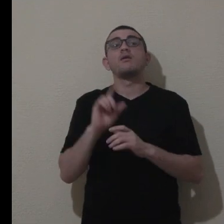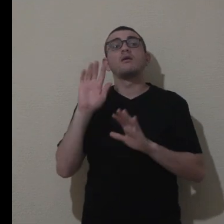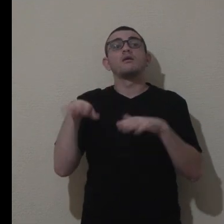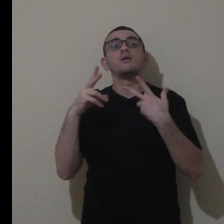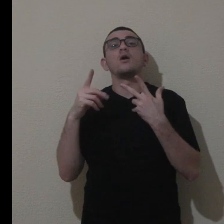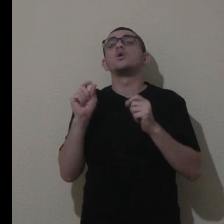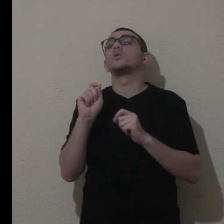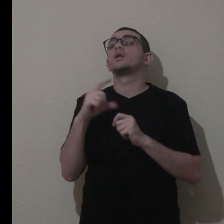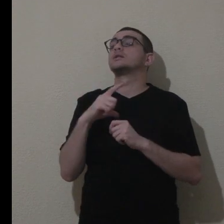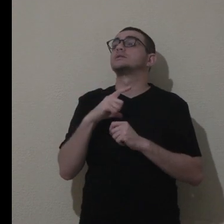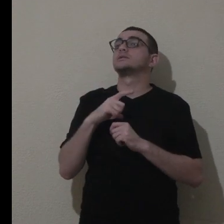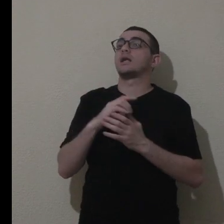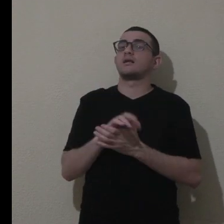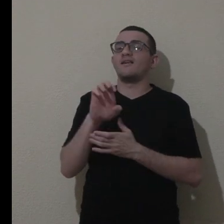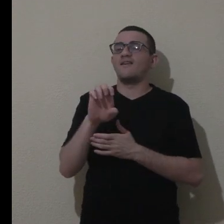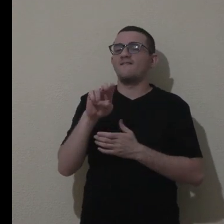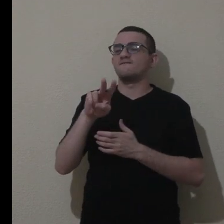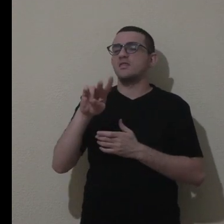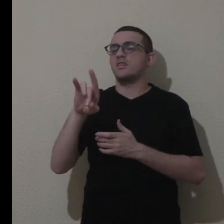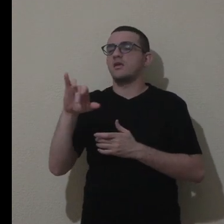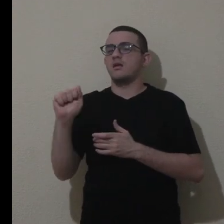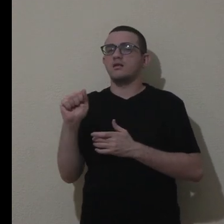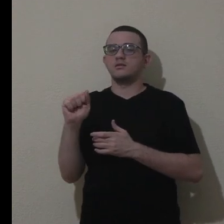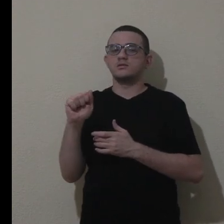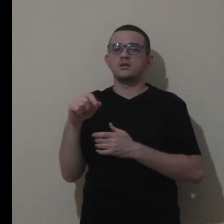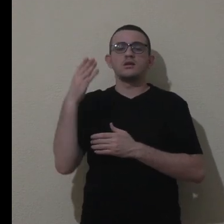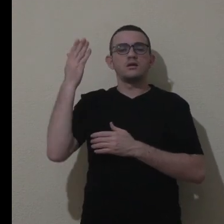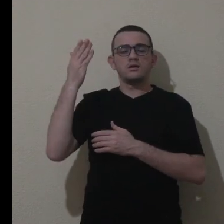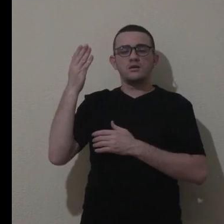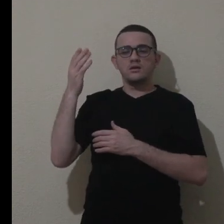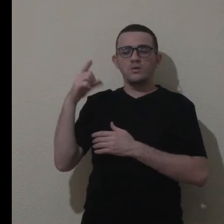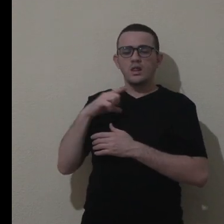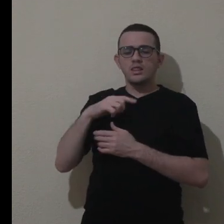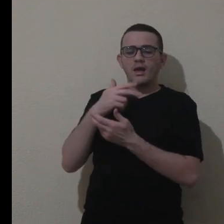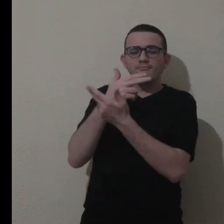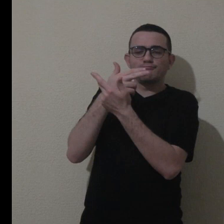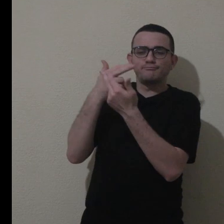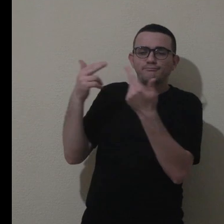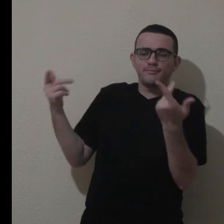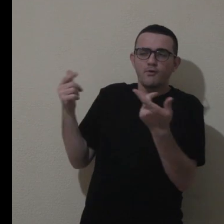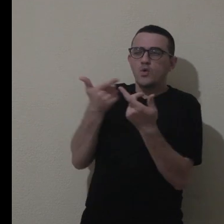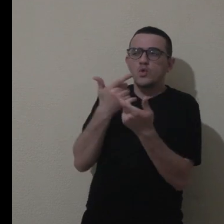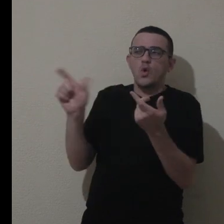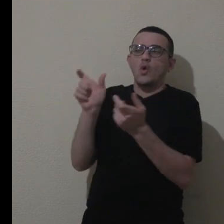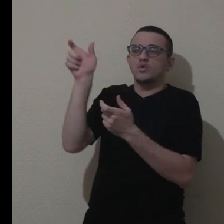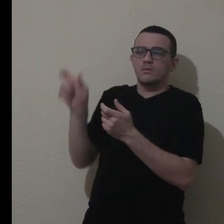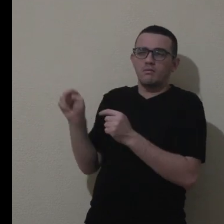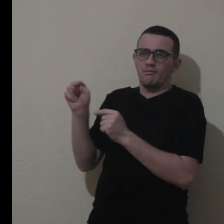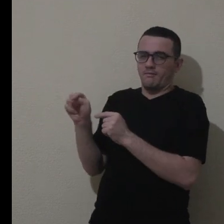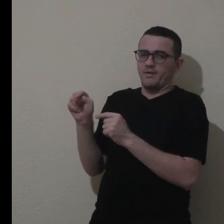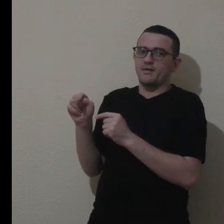E algumas evidências, né? Então, acho que tem várias evidências além disso,